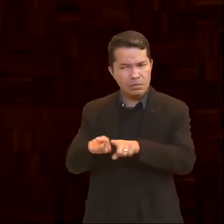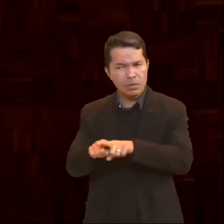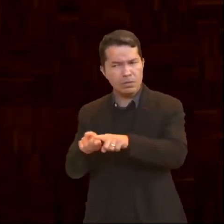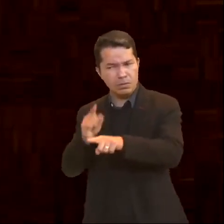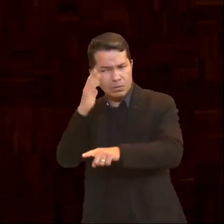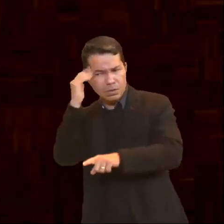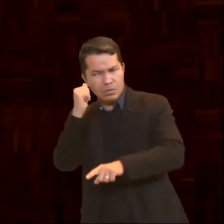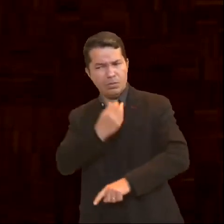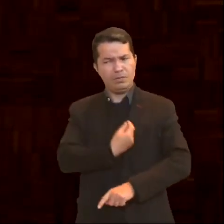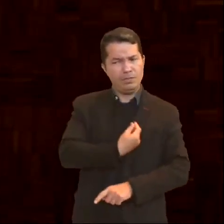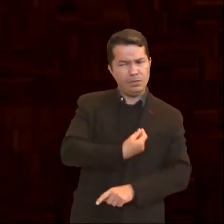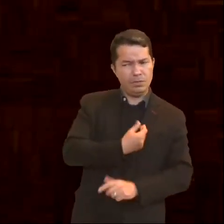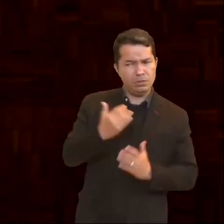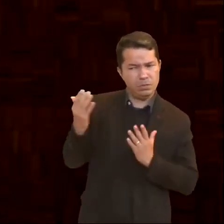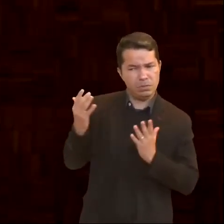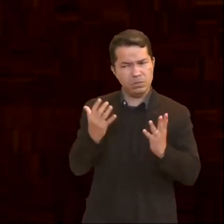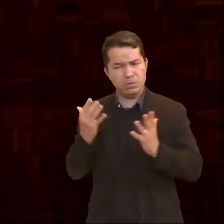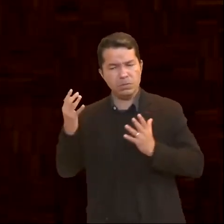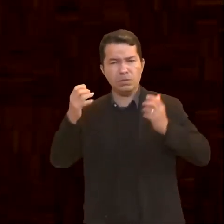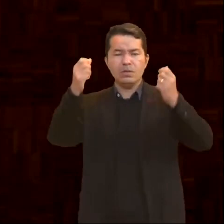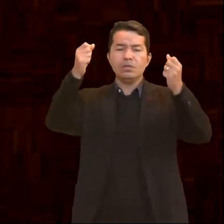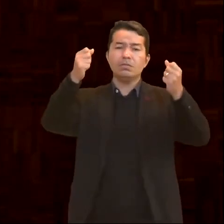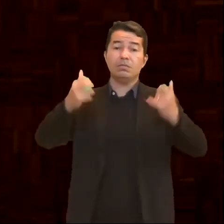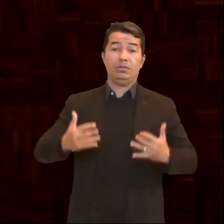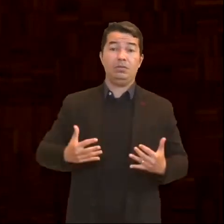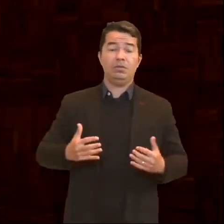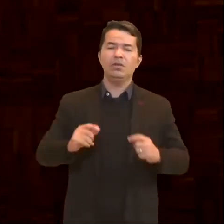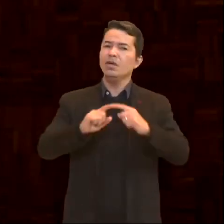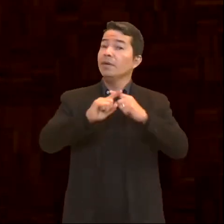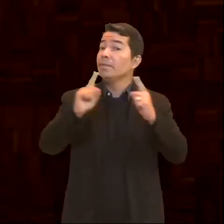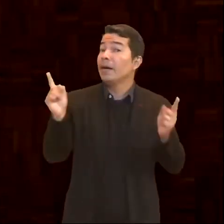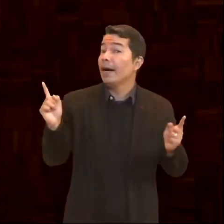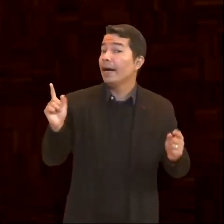assim. Mas quando os nossos filhos começam a